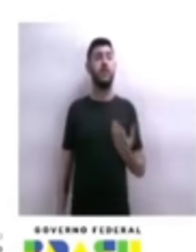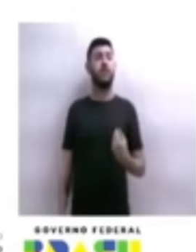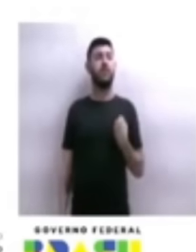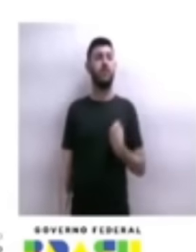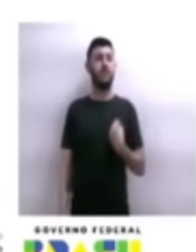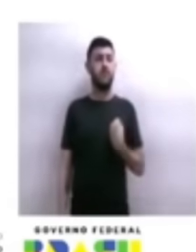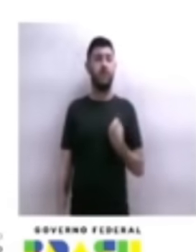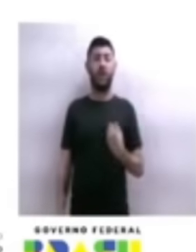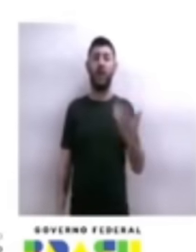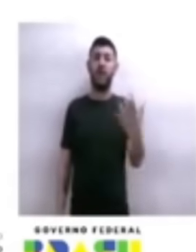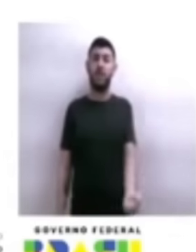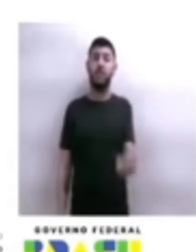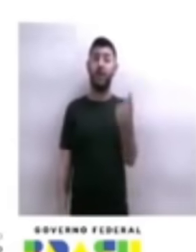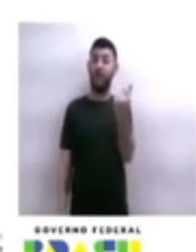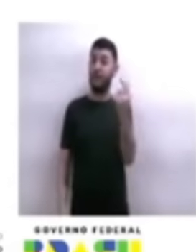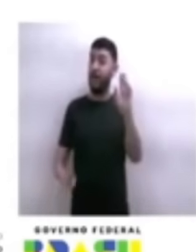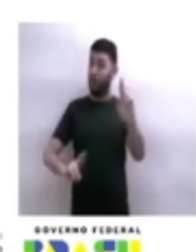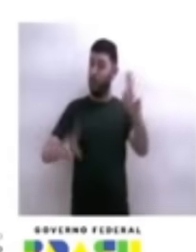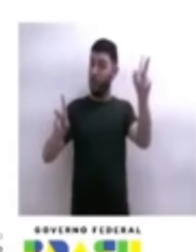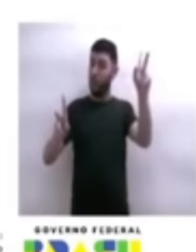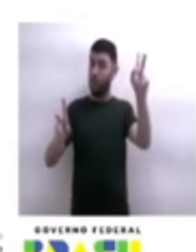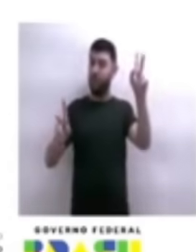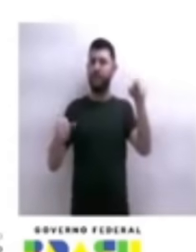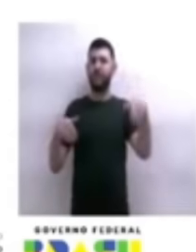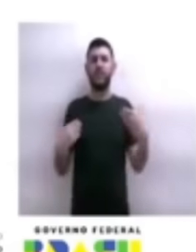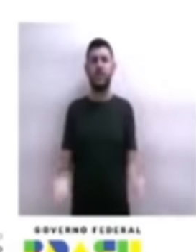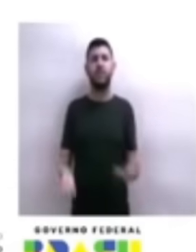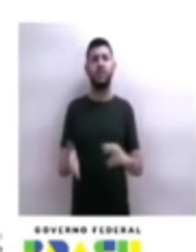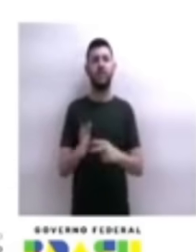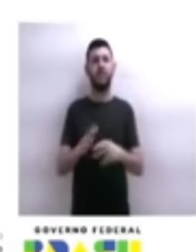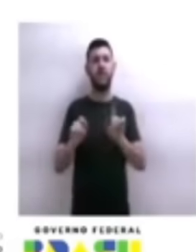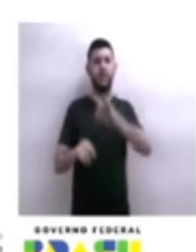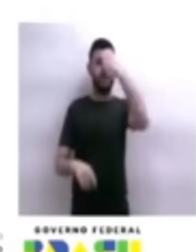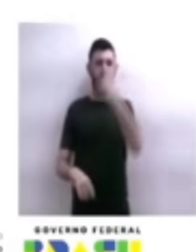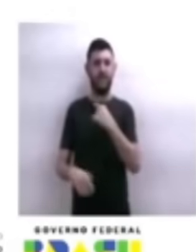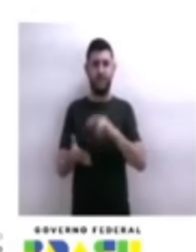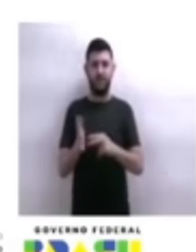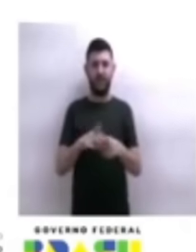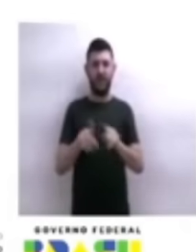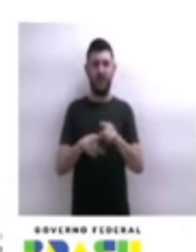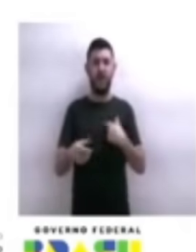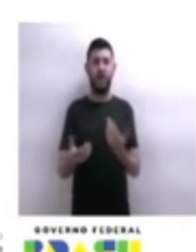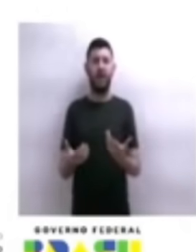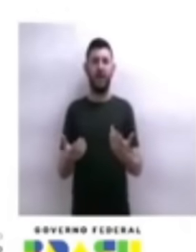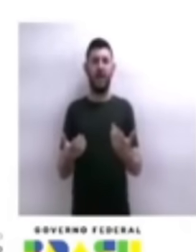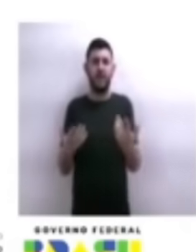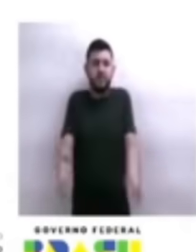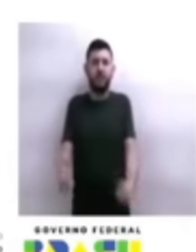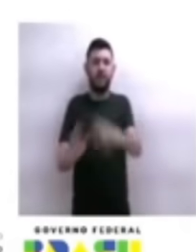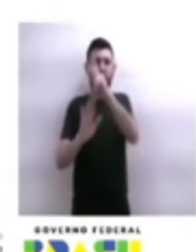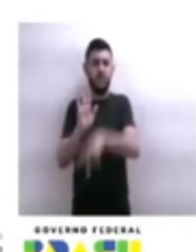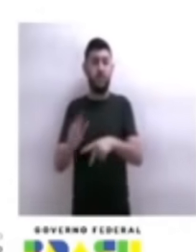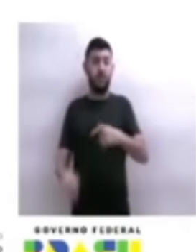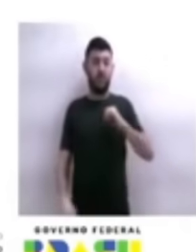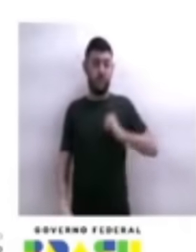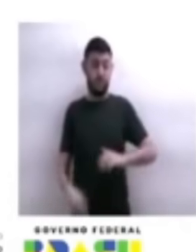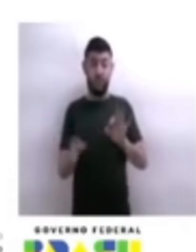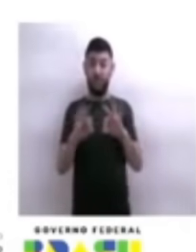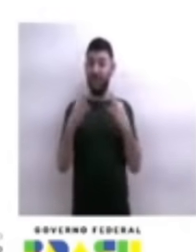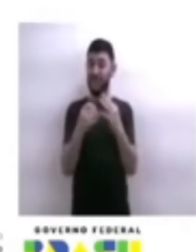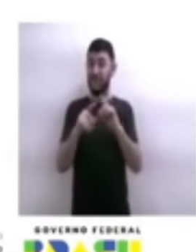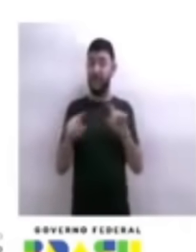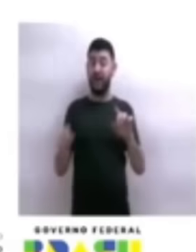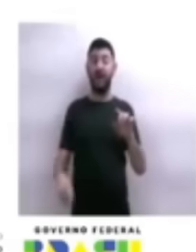passam a receber um valor diferente. Elas deixaram de ter o perfil de entrada, o perfil de elegibilidade, mas elas